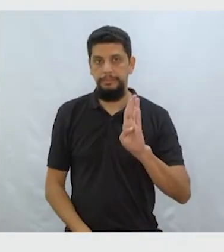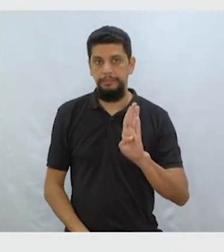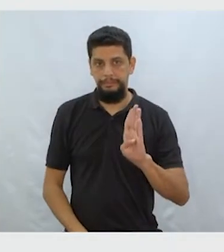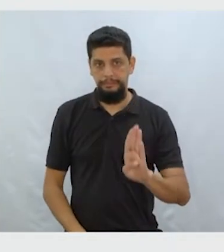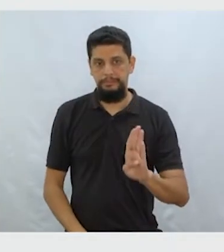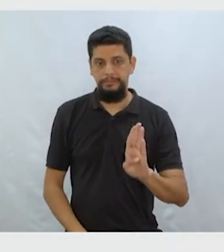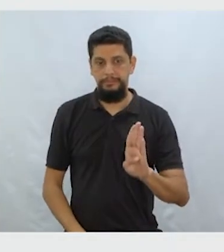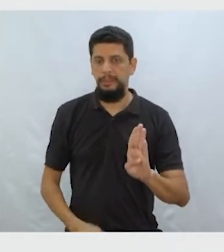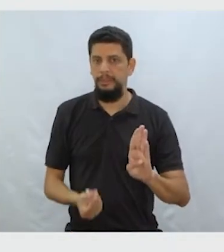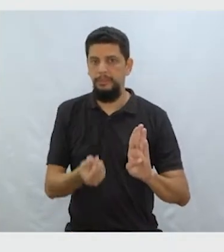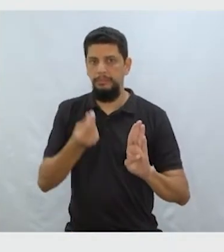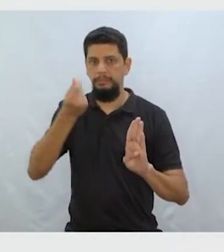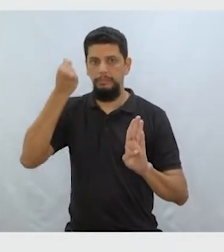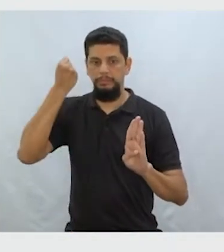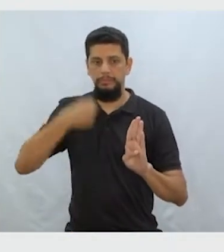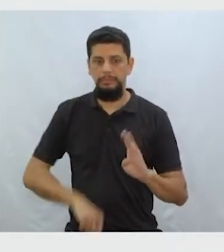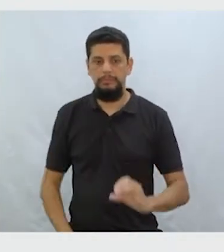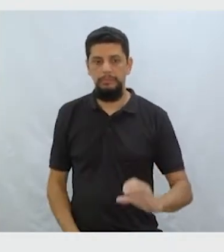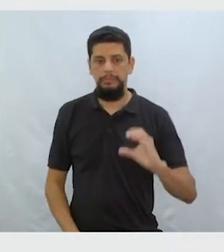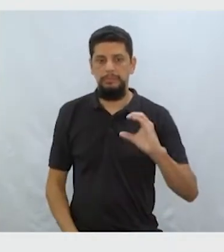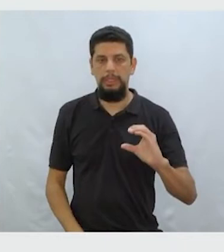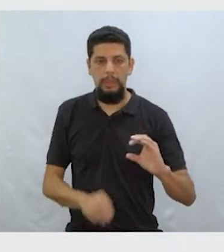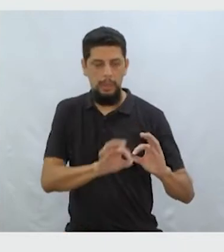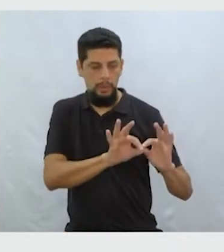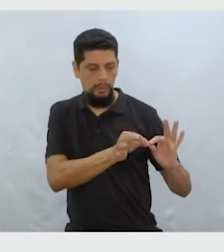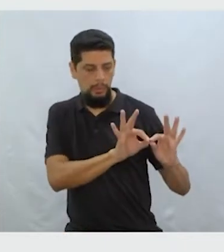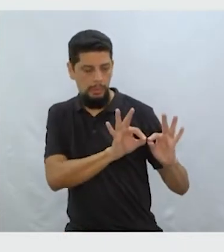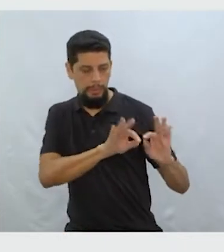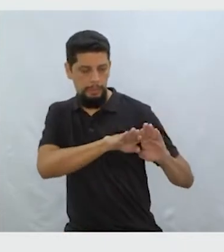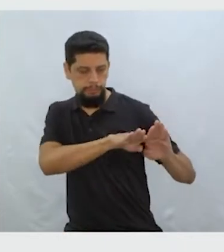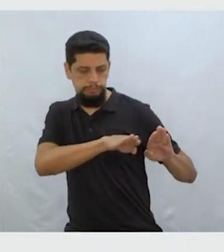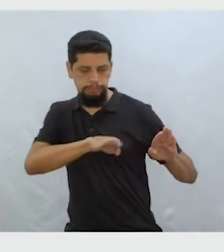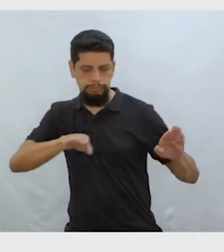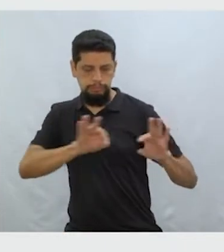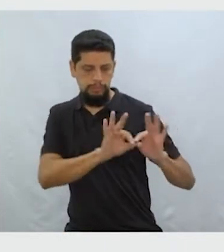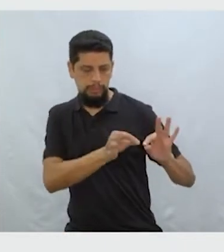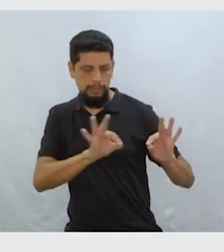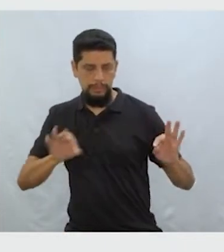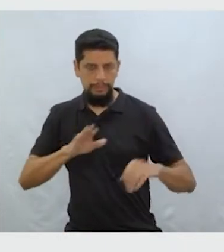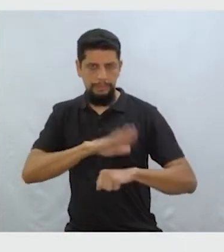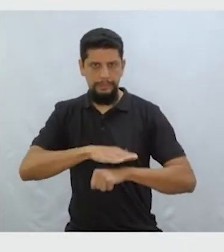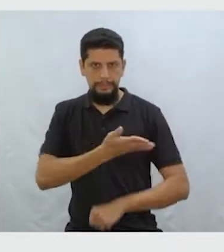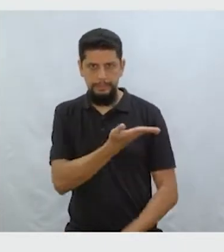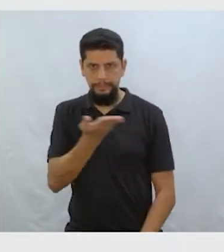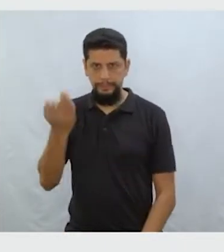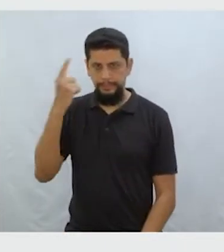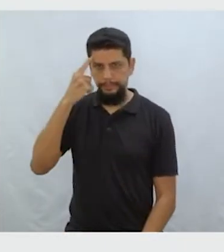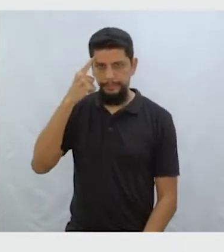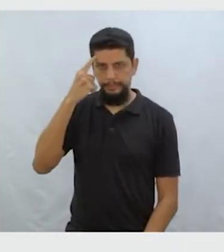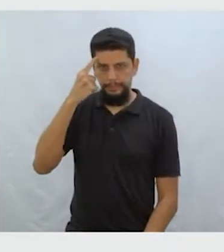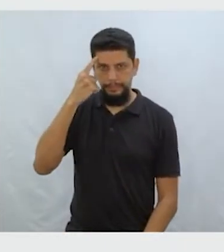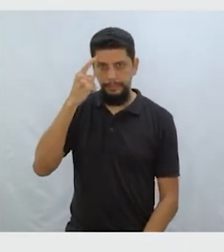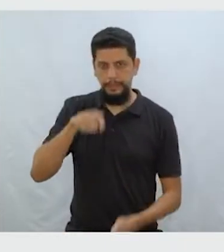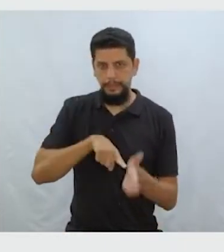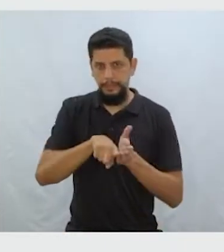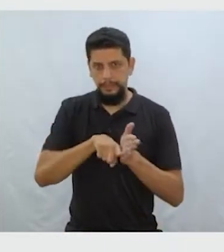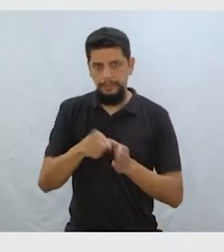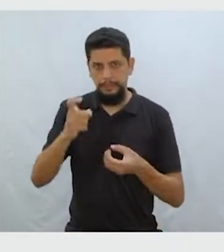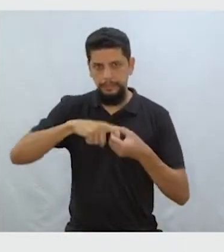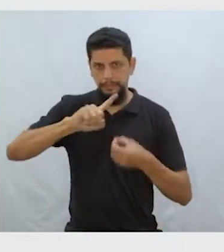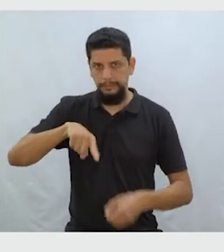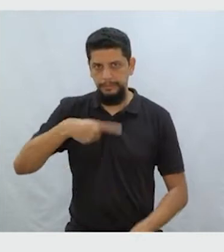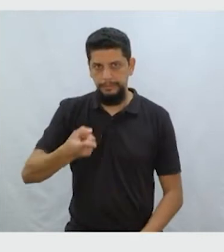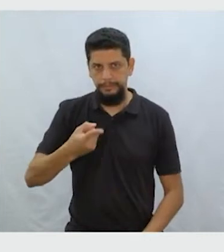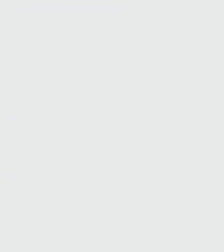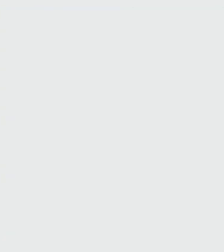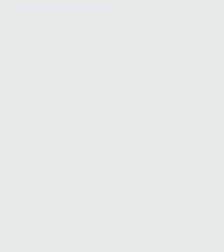letra B antiga ou letra C comprida vou dar um tempinho para você pensar pesquisar